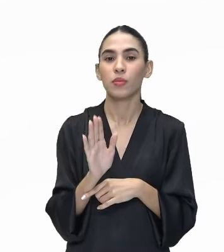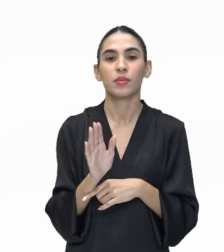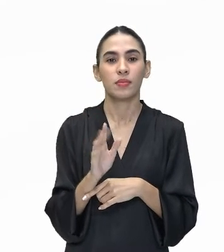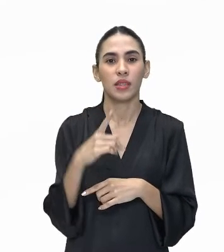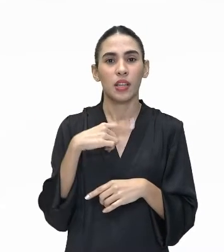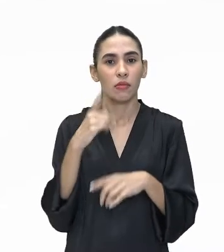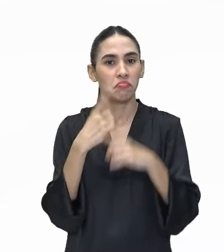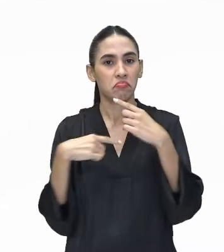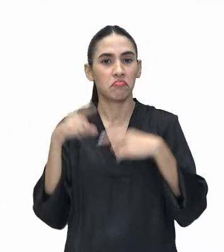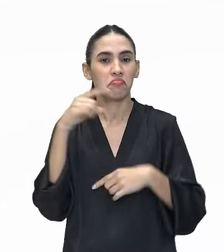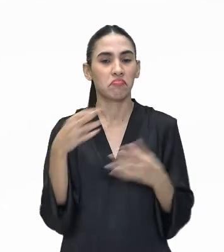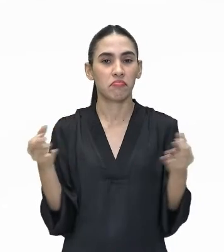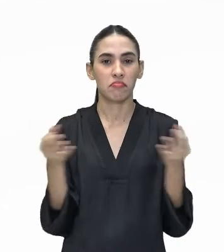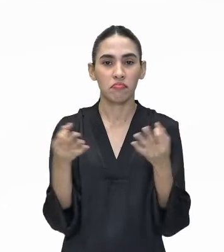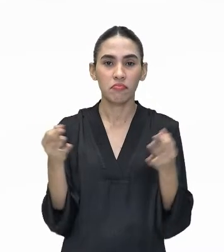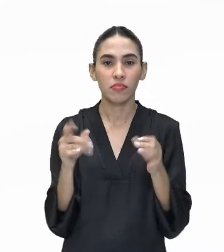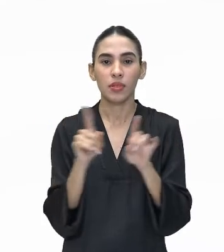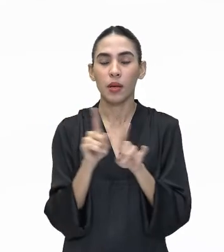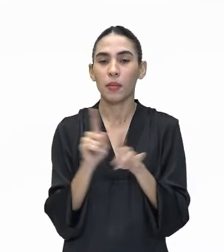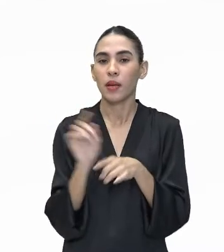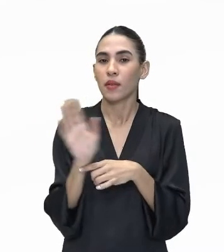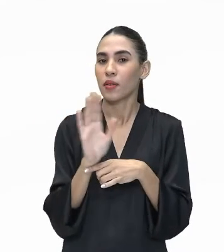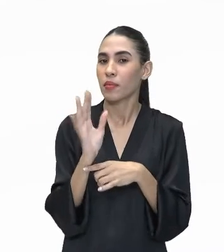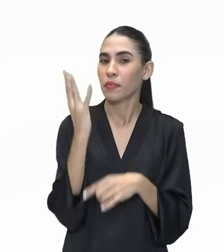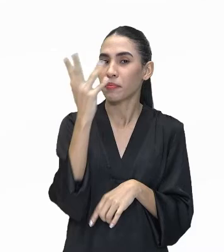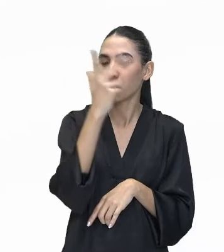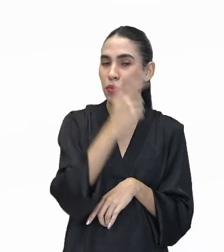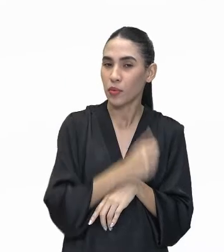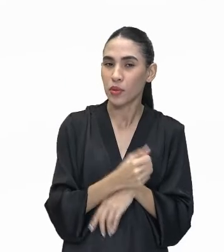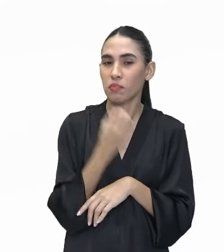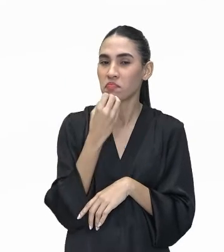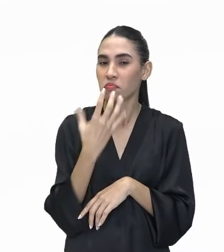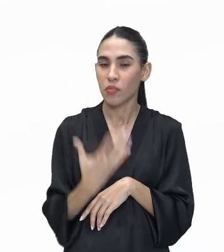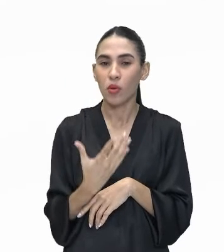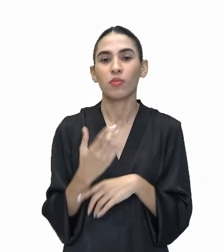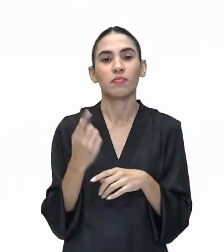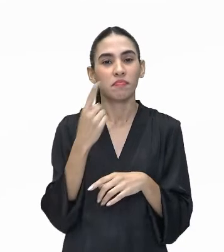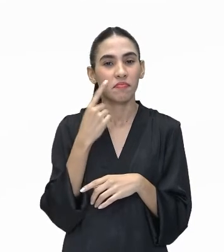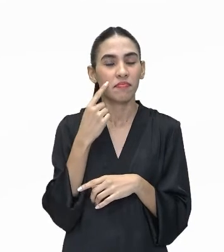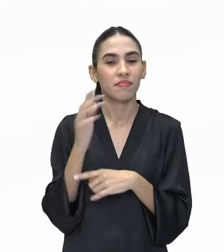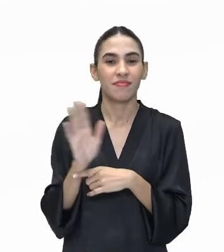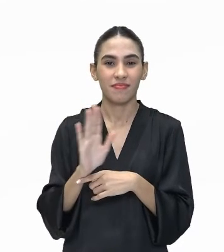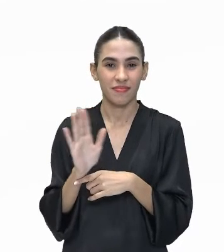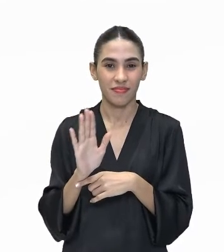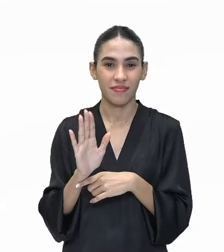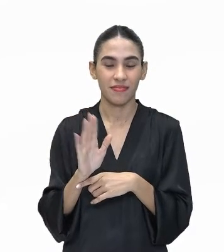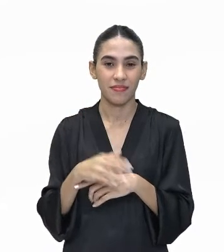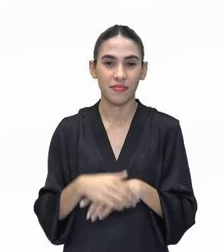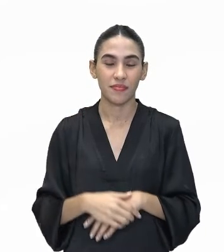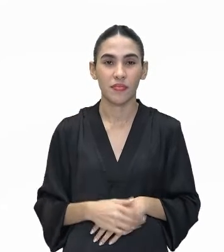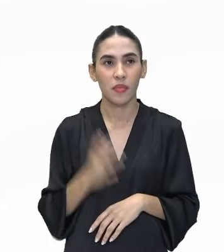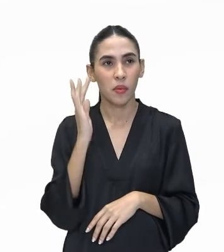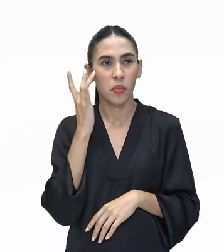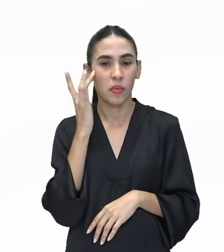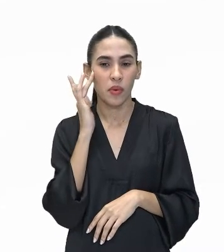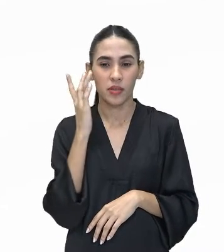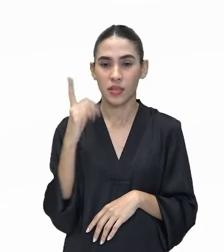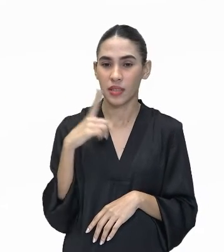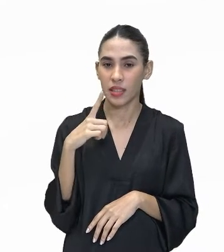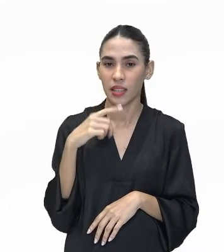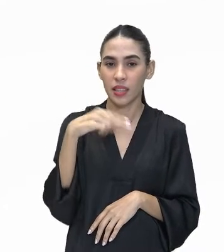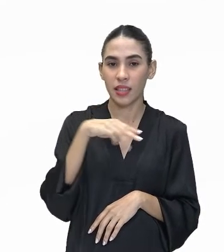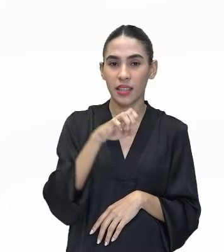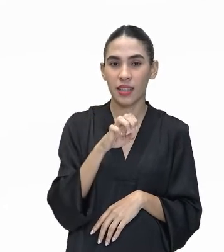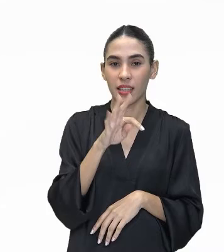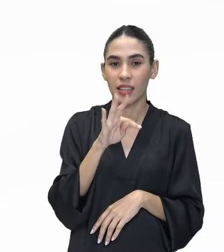avançado e um filme muito bonito que vale a pena ir assisti-lo. Acho que deve ter no